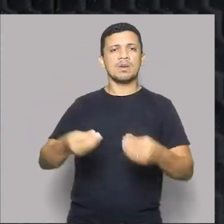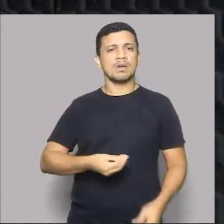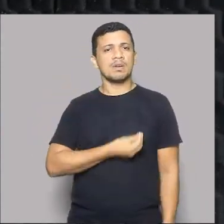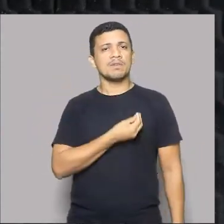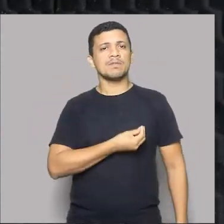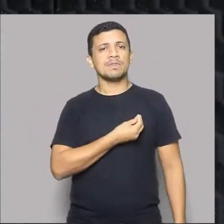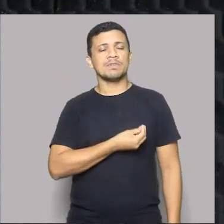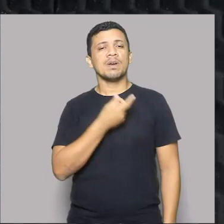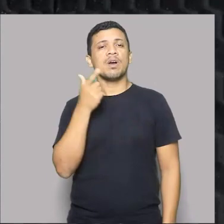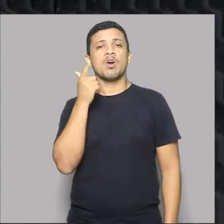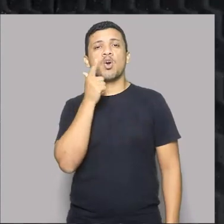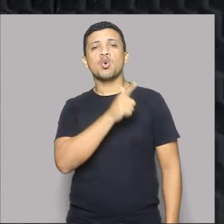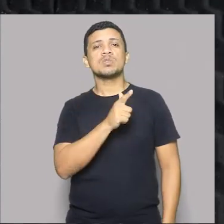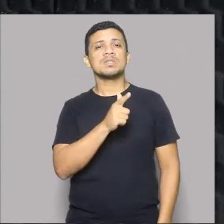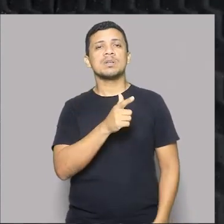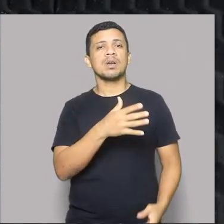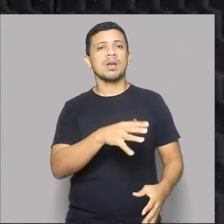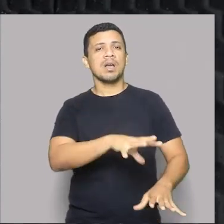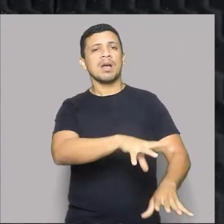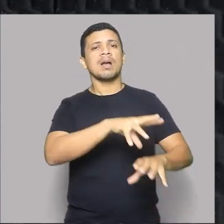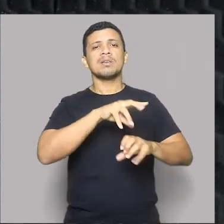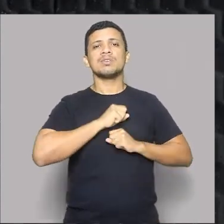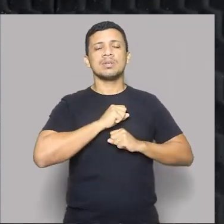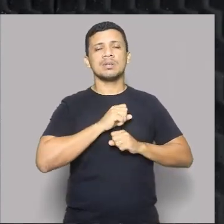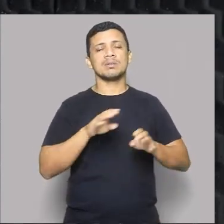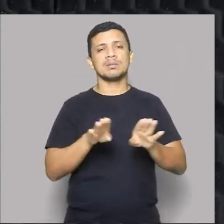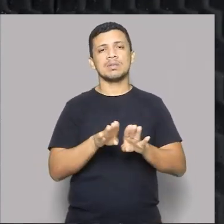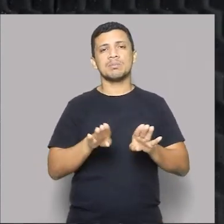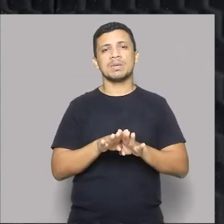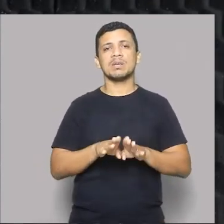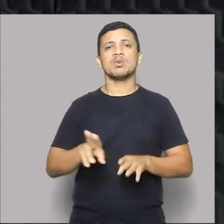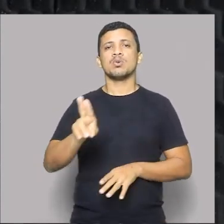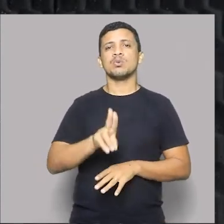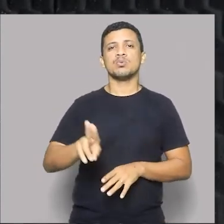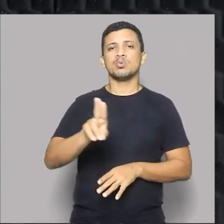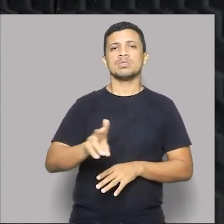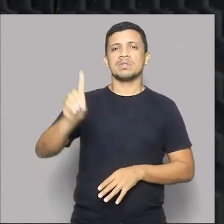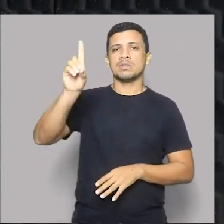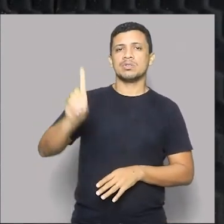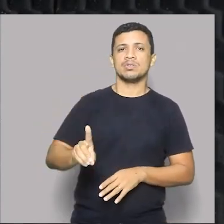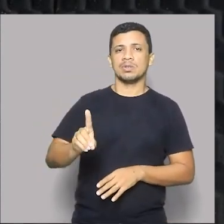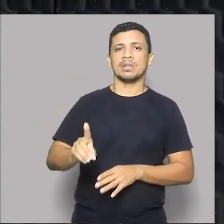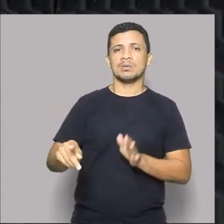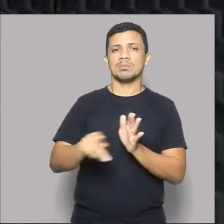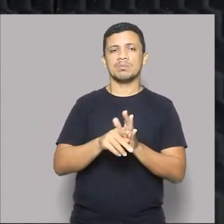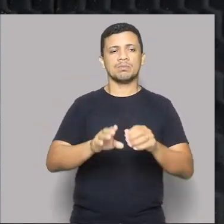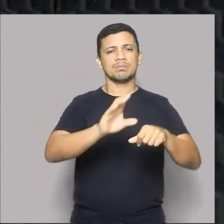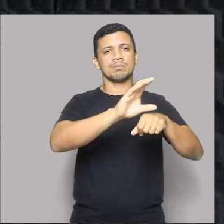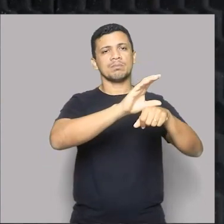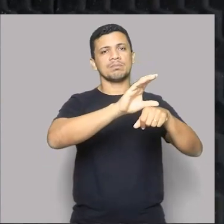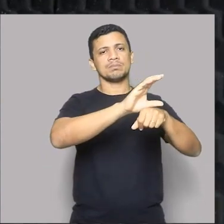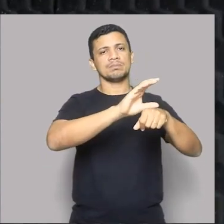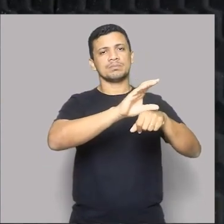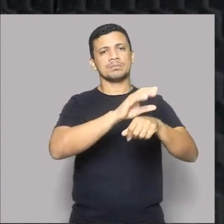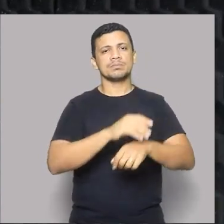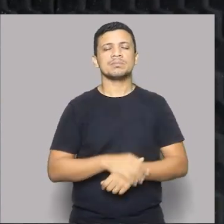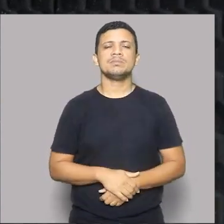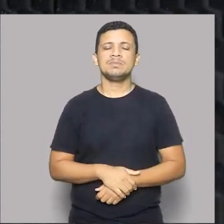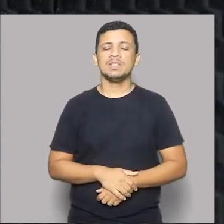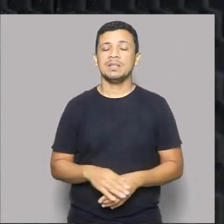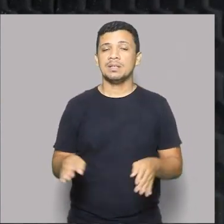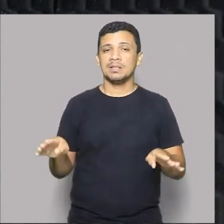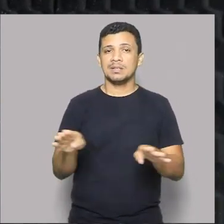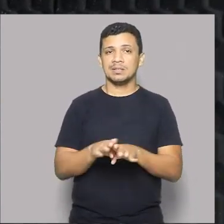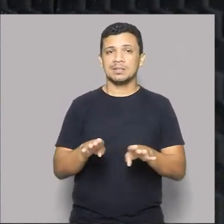elas consigam adquirir e usufruir os direitos que já são previstos constitucionalmente. Além disso, a gente tem